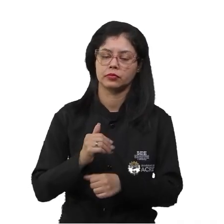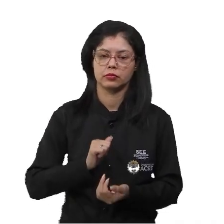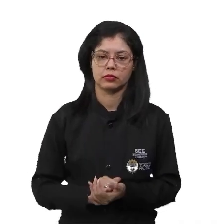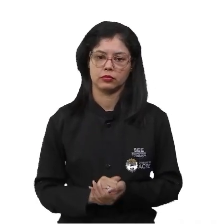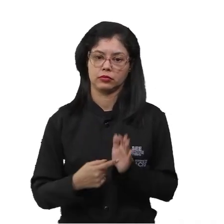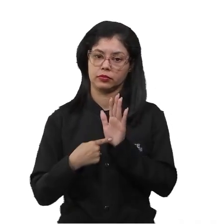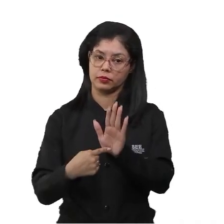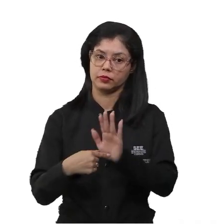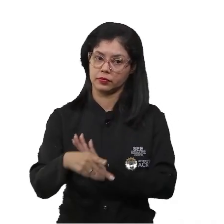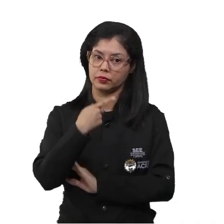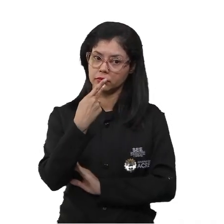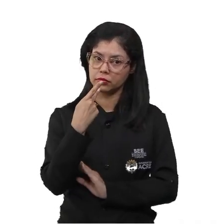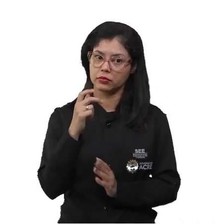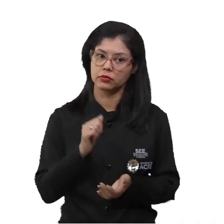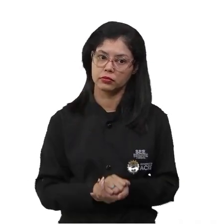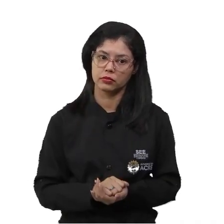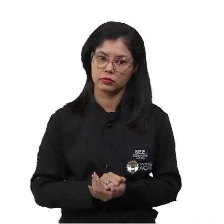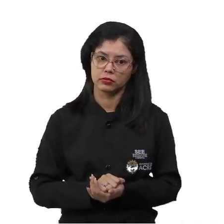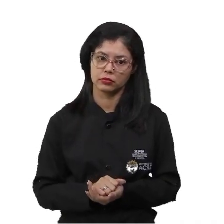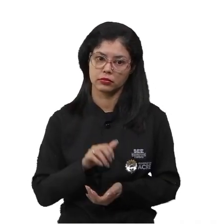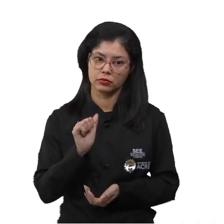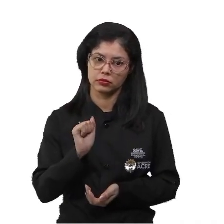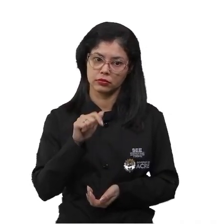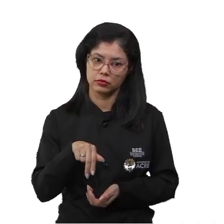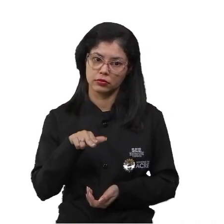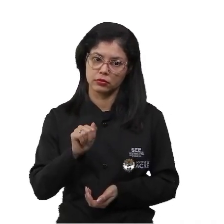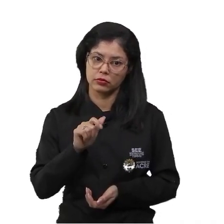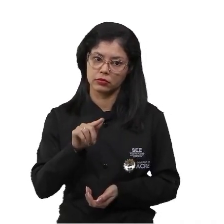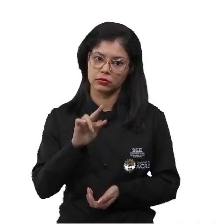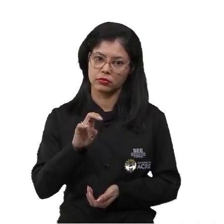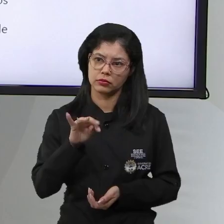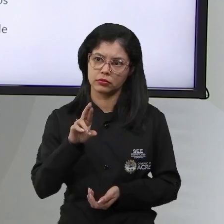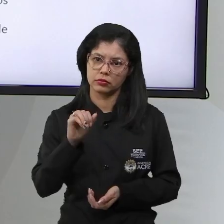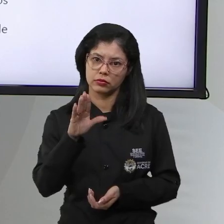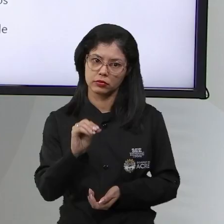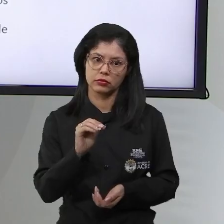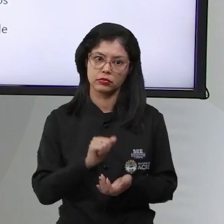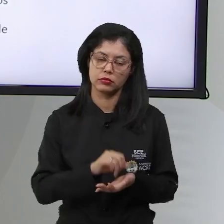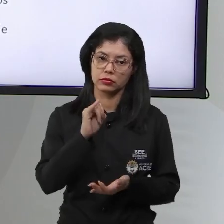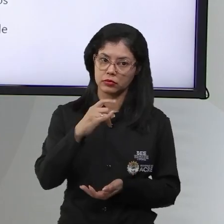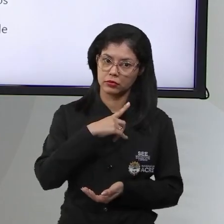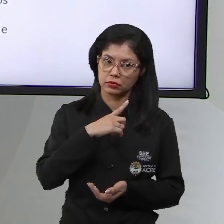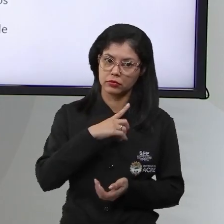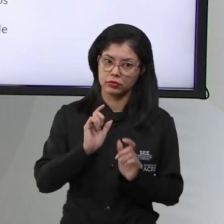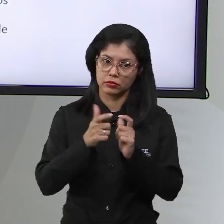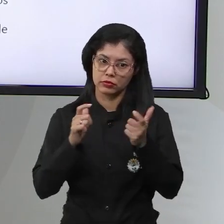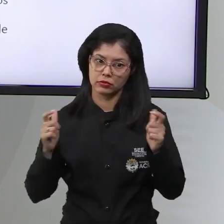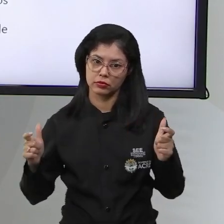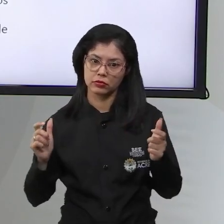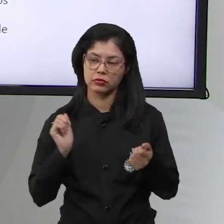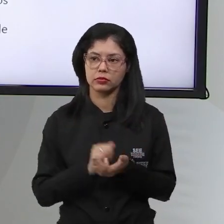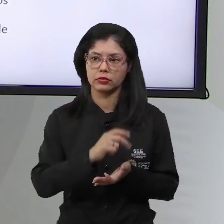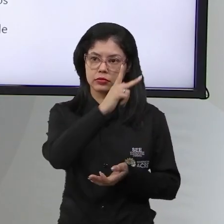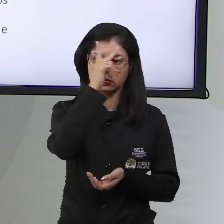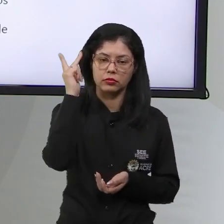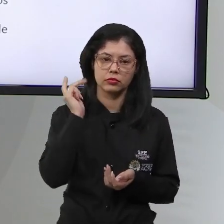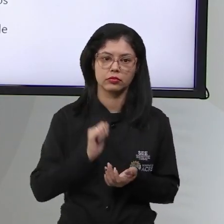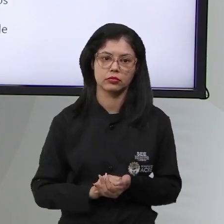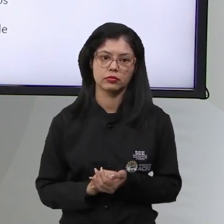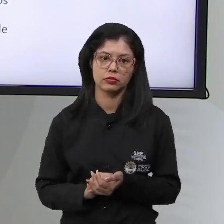que menciona a questão do analfabetismo. Se eu tenho uma incidência muito grande de